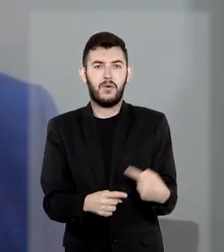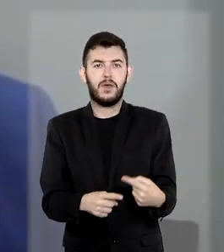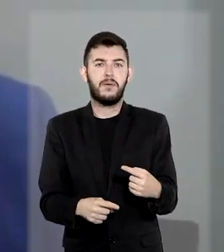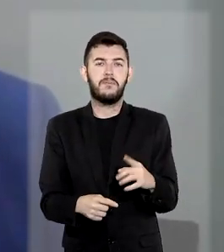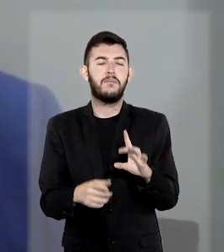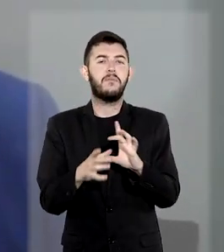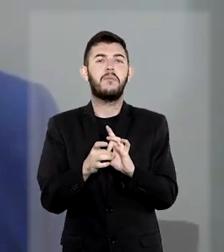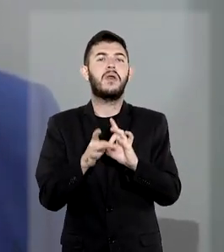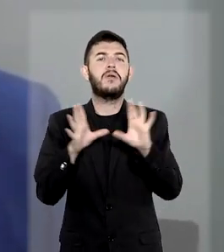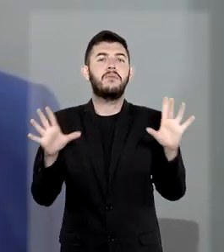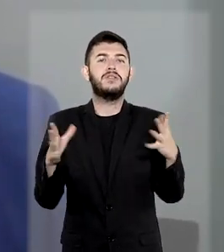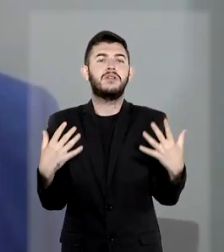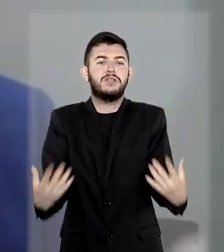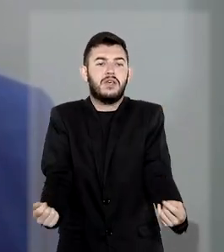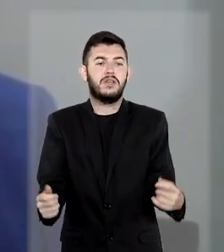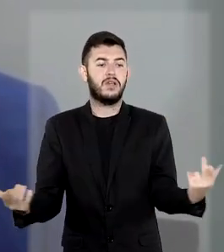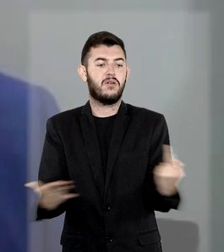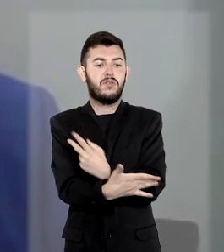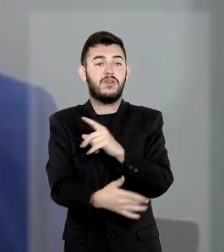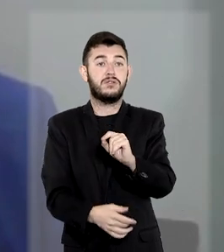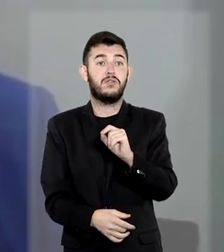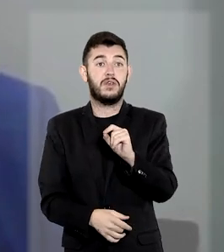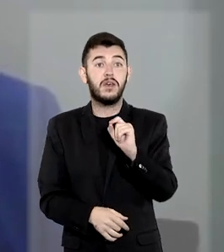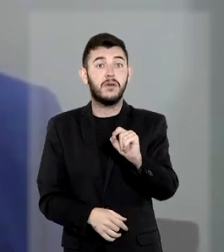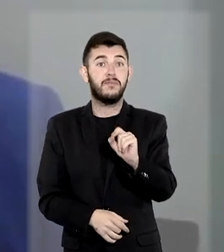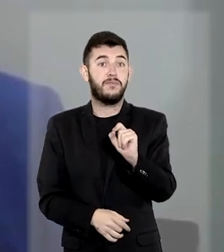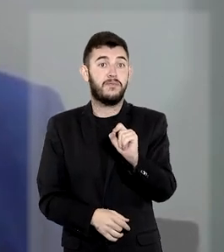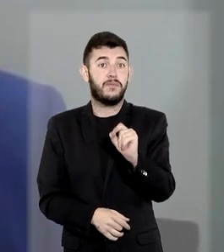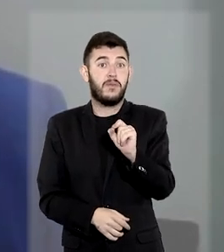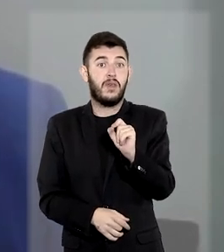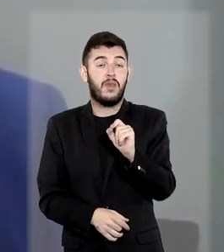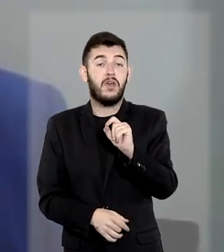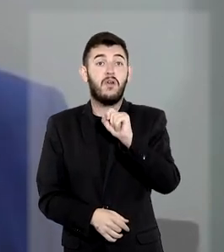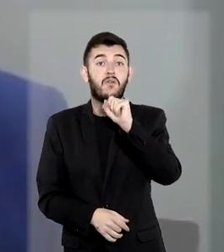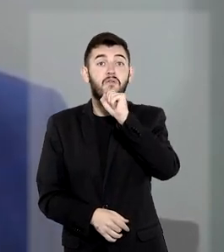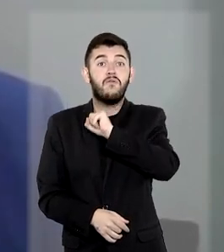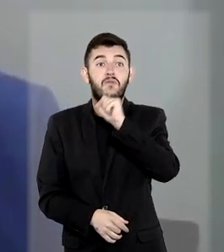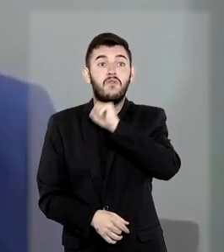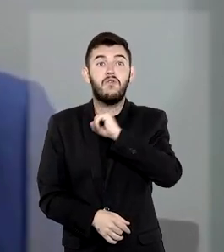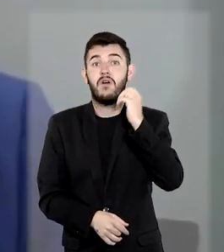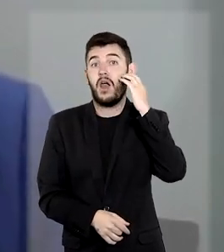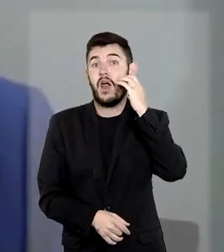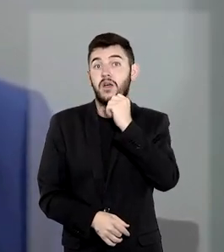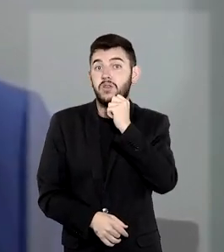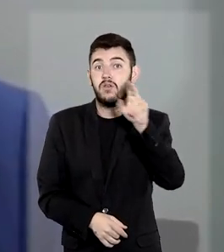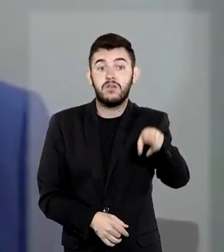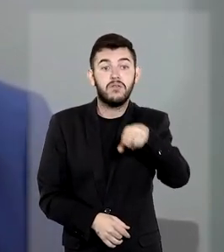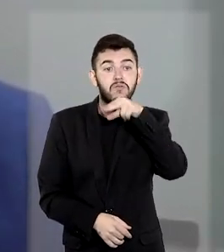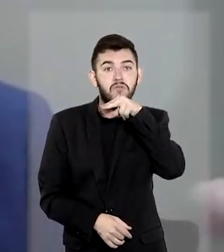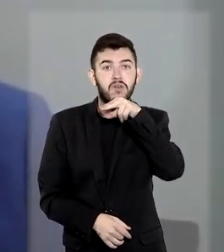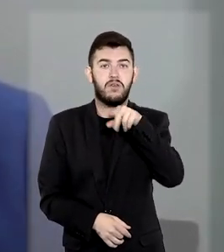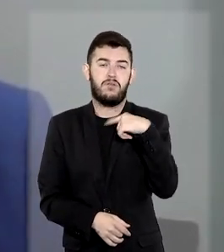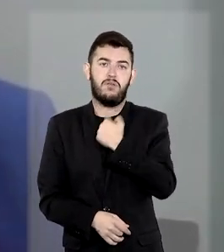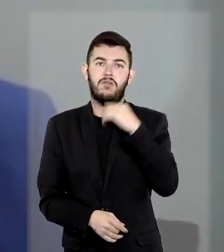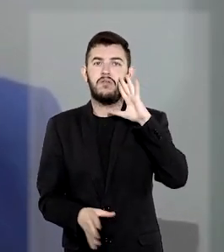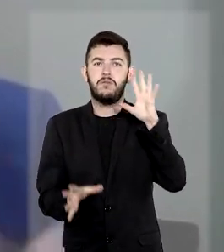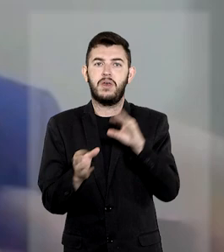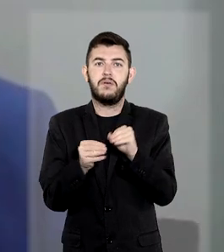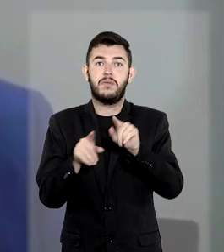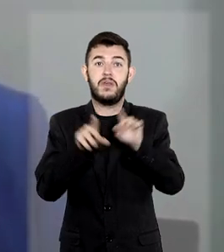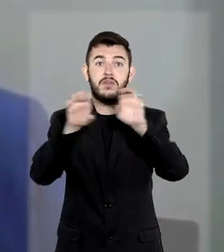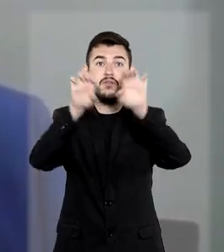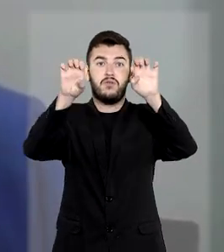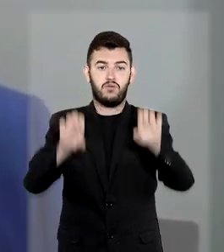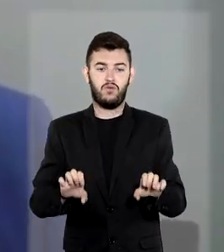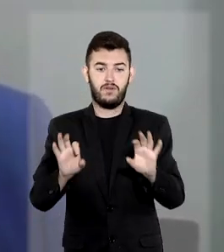em que você permite que um ascendente adote um descendente, você vai ter ali, de uma certa maneira, uma confusão até